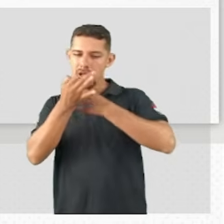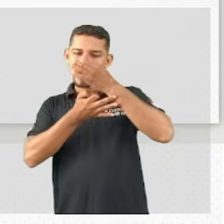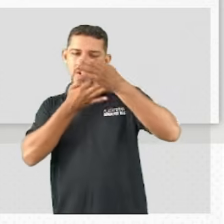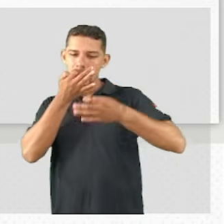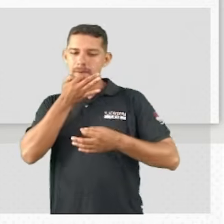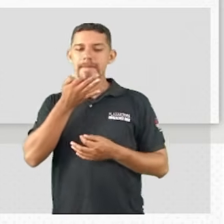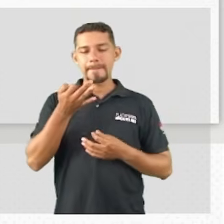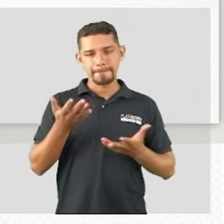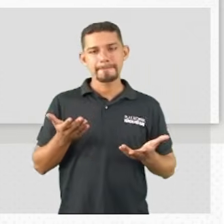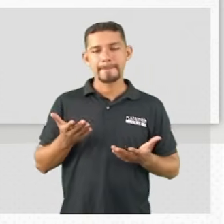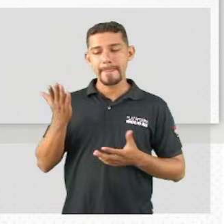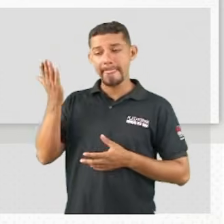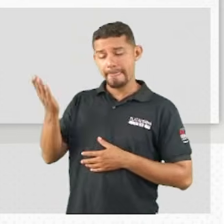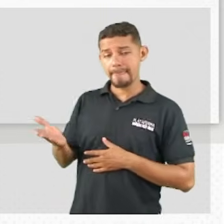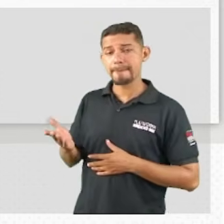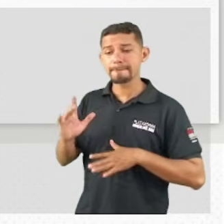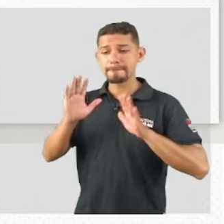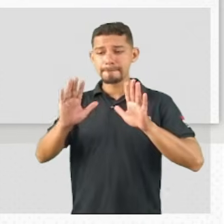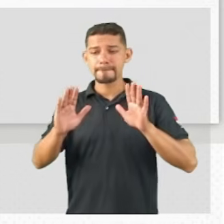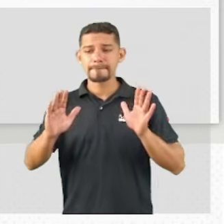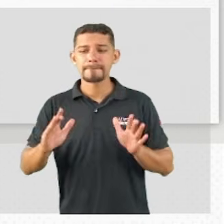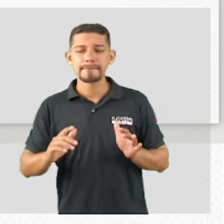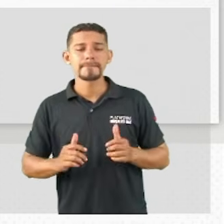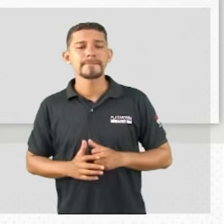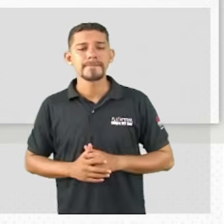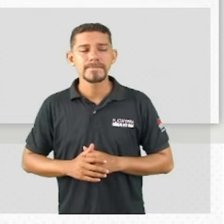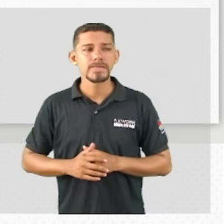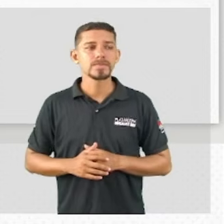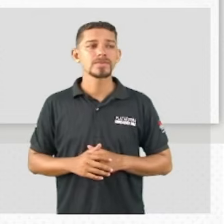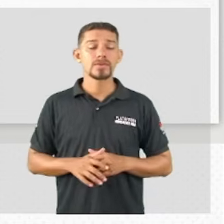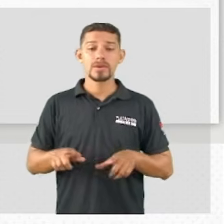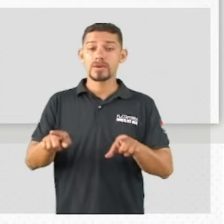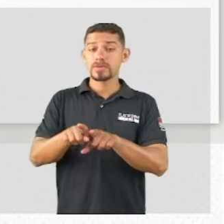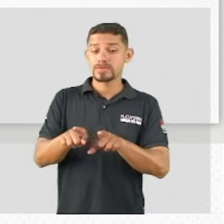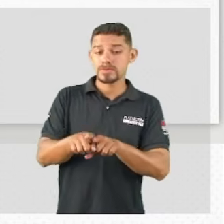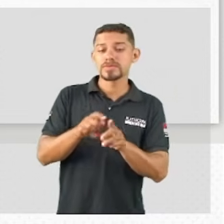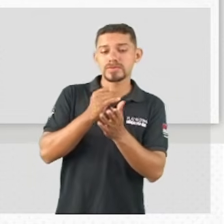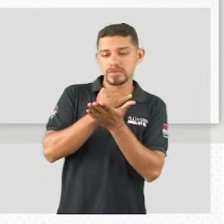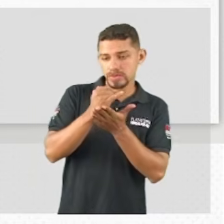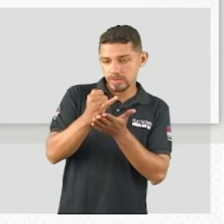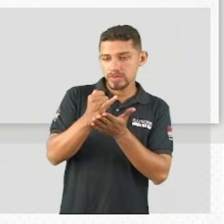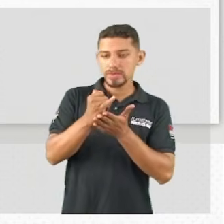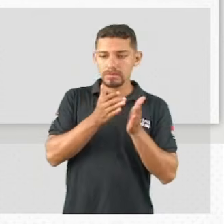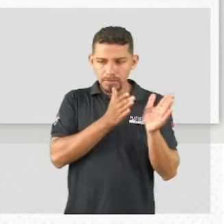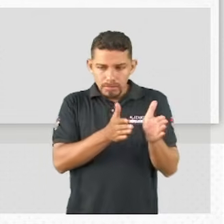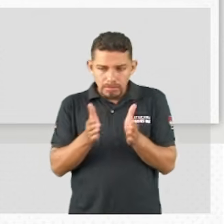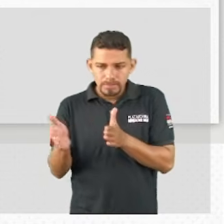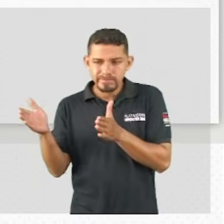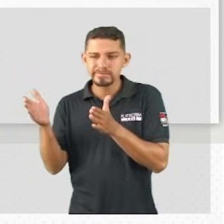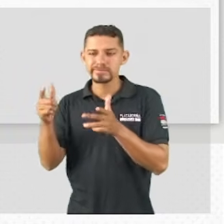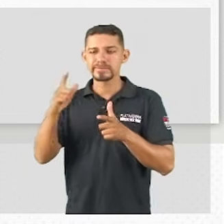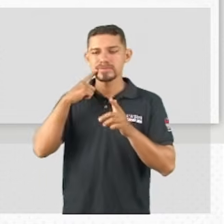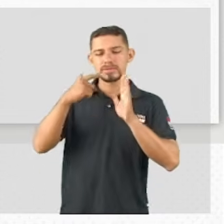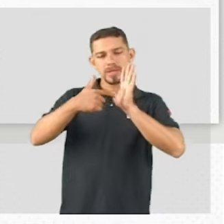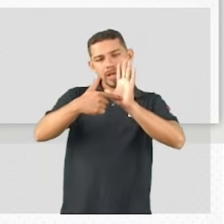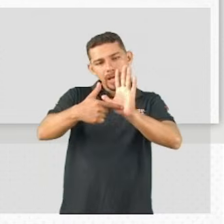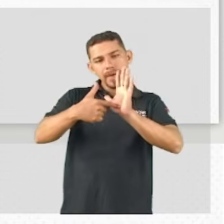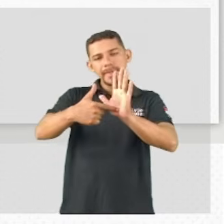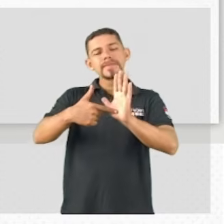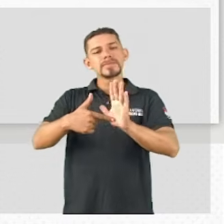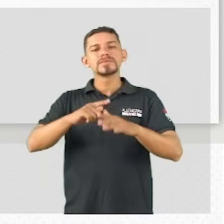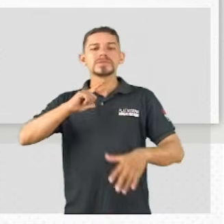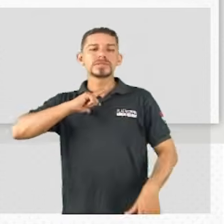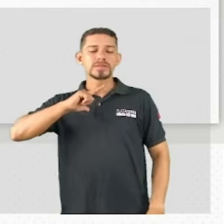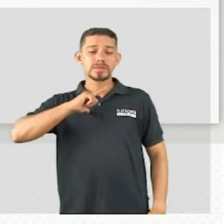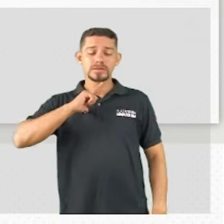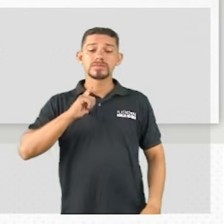em si, né? E aí a gente diz que tem depois da introdução, em que todas as partes vão falar, vão se apresentar, a gente